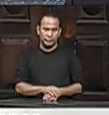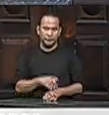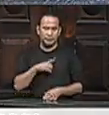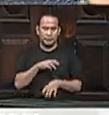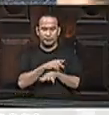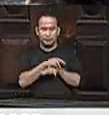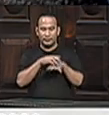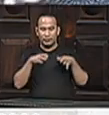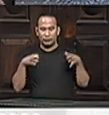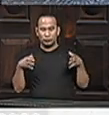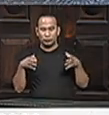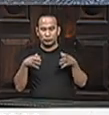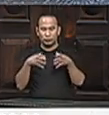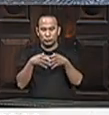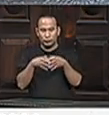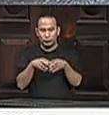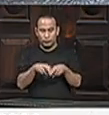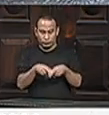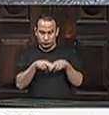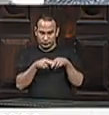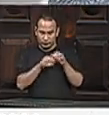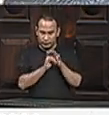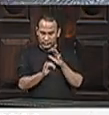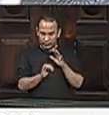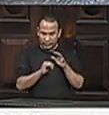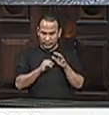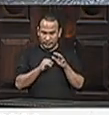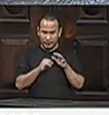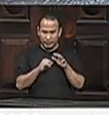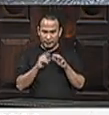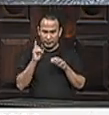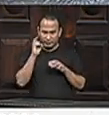aqui, não terá o livre-arbítrio de definir quem serão os